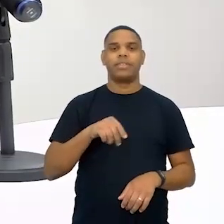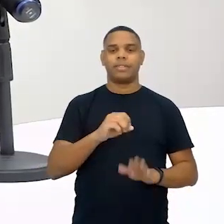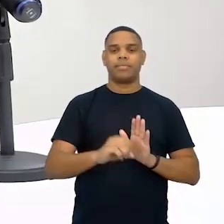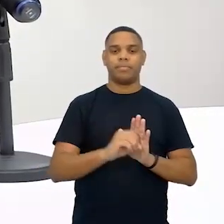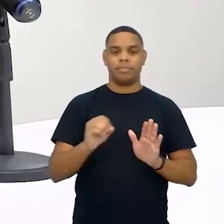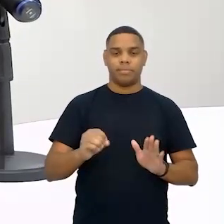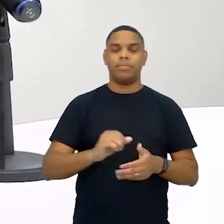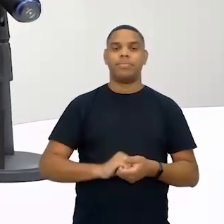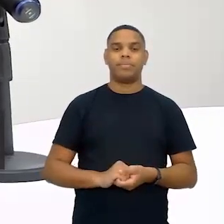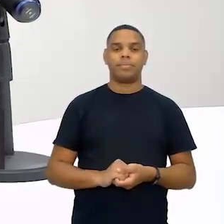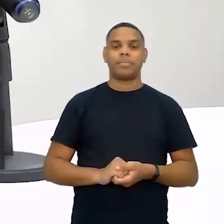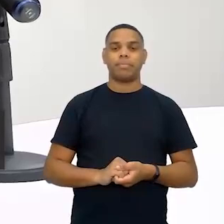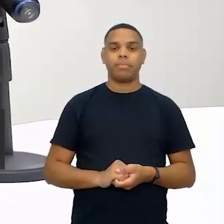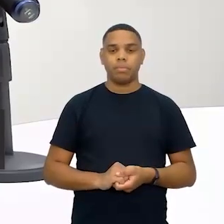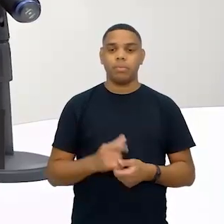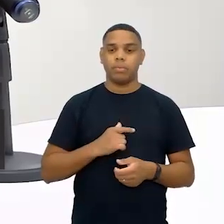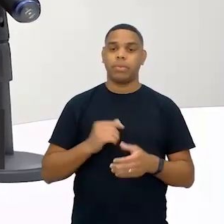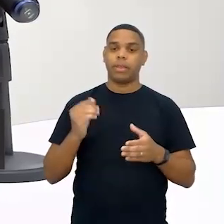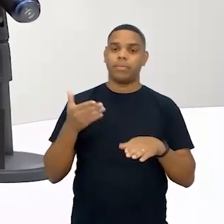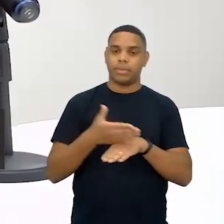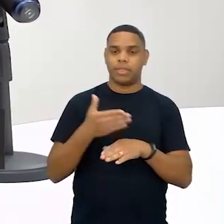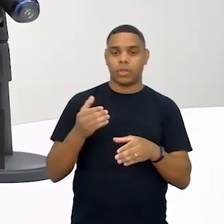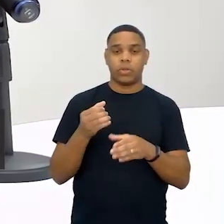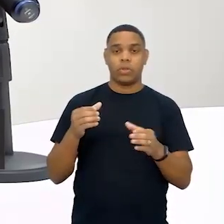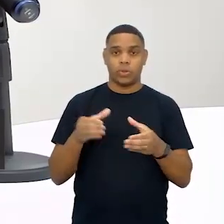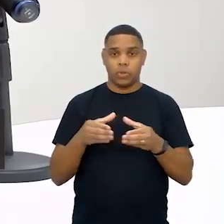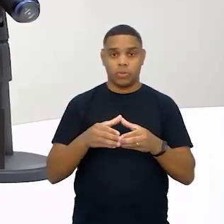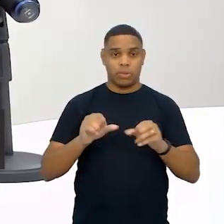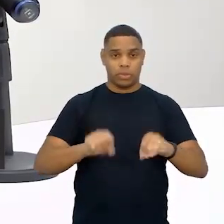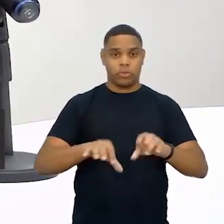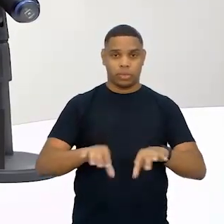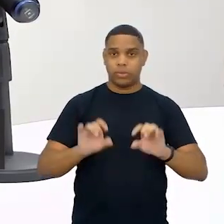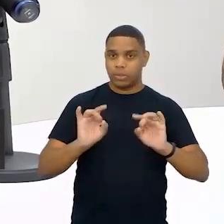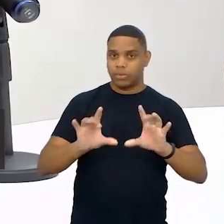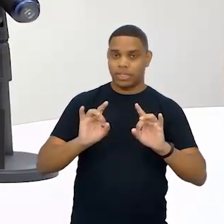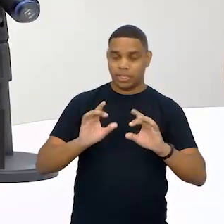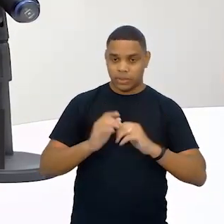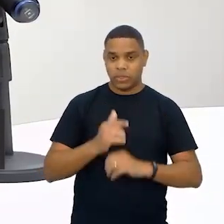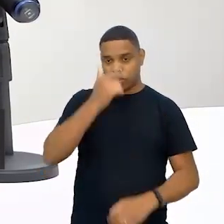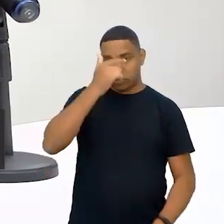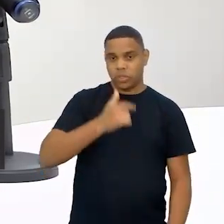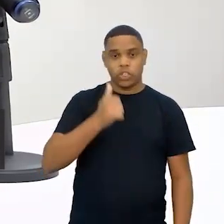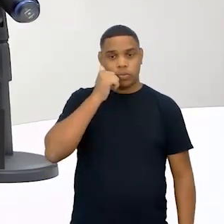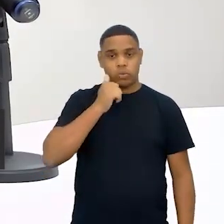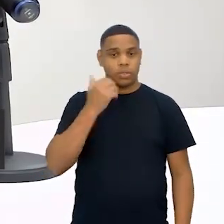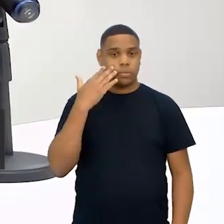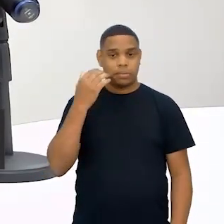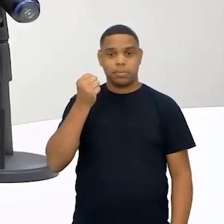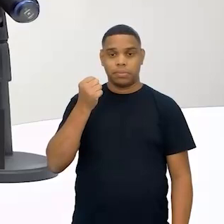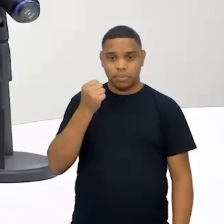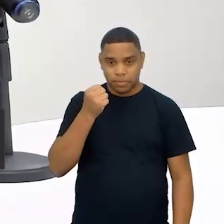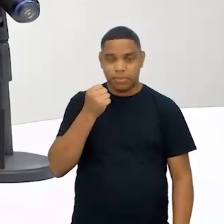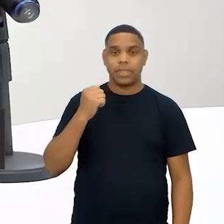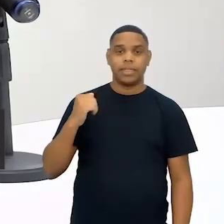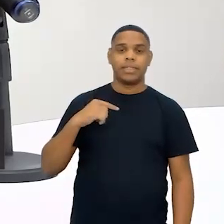EFAP, pertenço à equipe da Educação Especial, eu sou uma mulher branca,